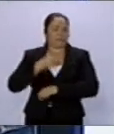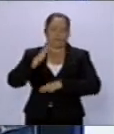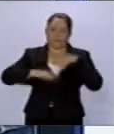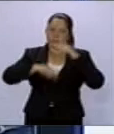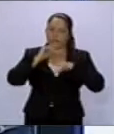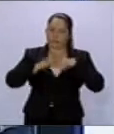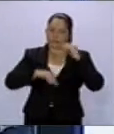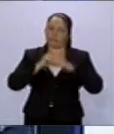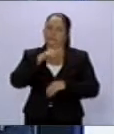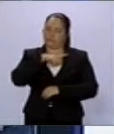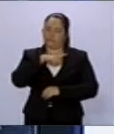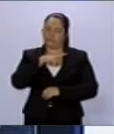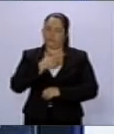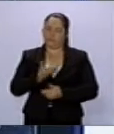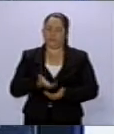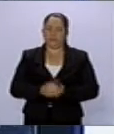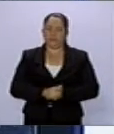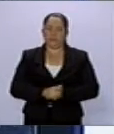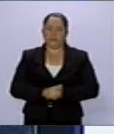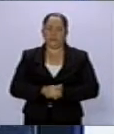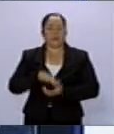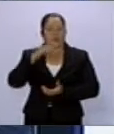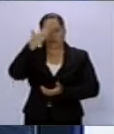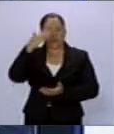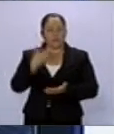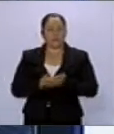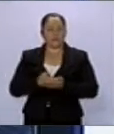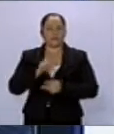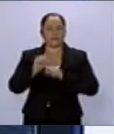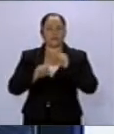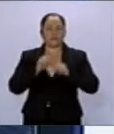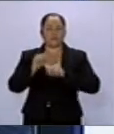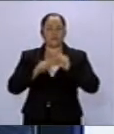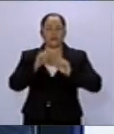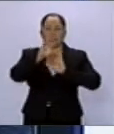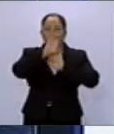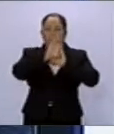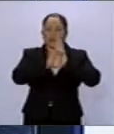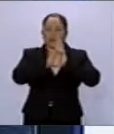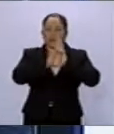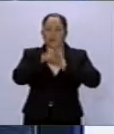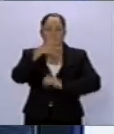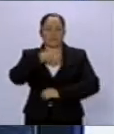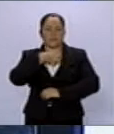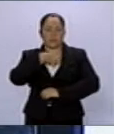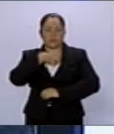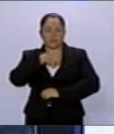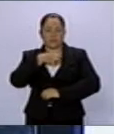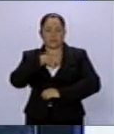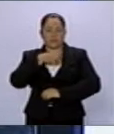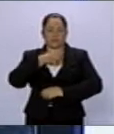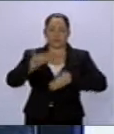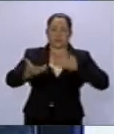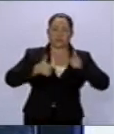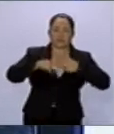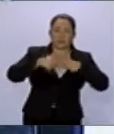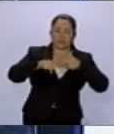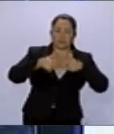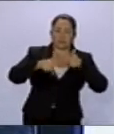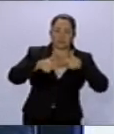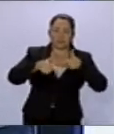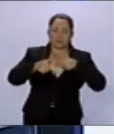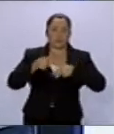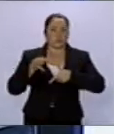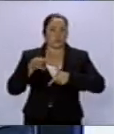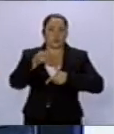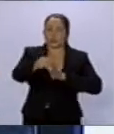convicção da do cumprimento integral do Código de Conduta de recrutamento força trabalho é preciso que se entenda que todas as condicionantes